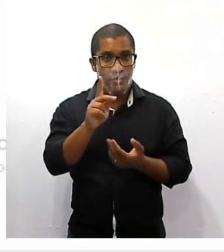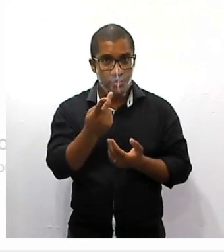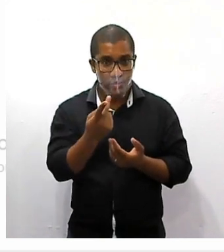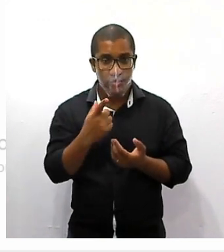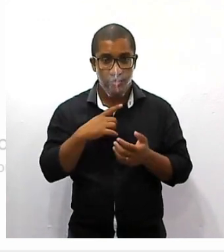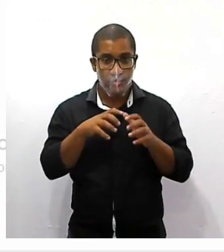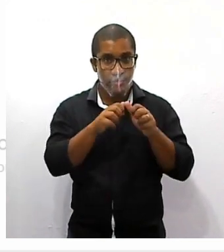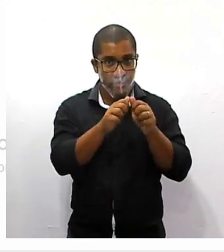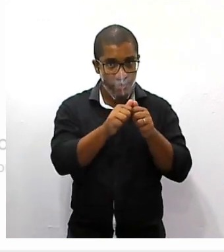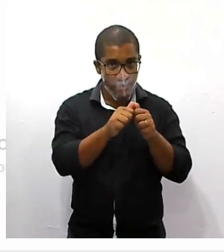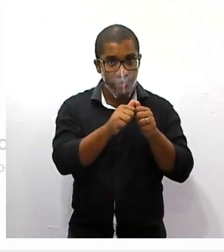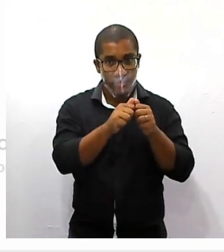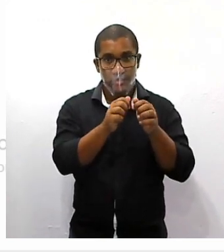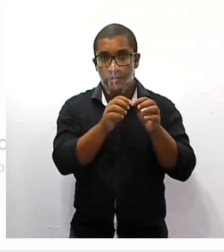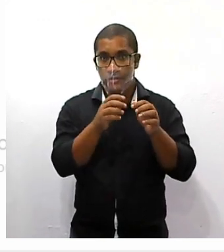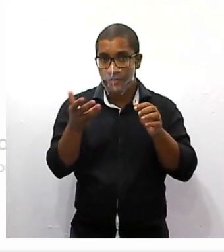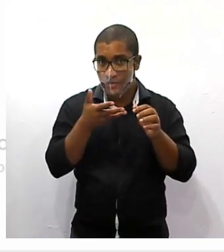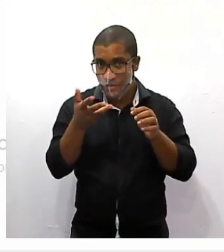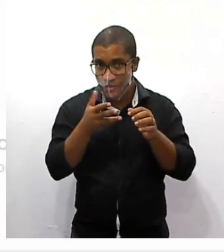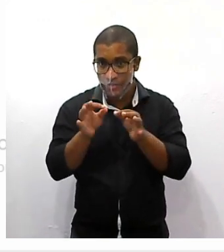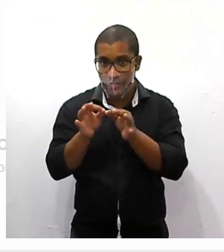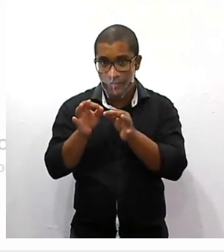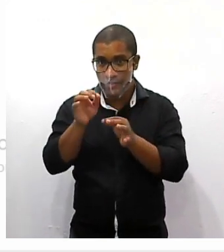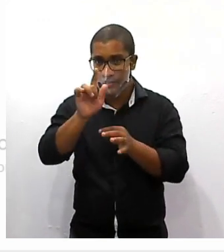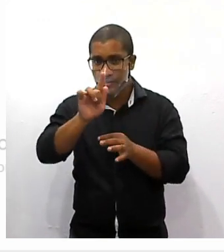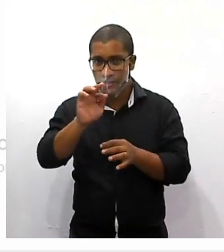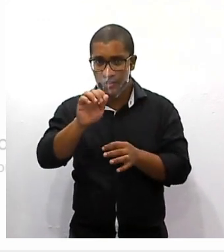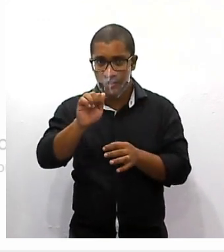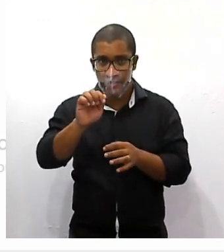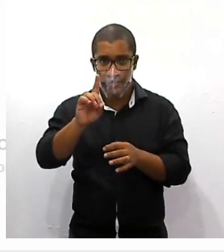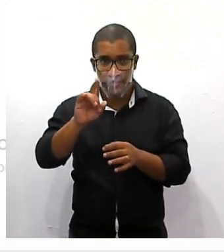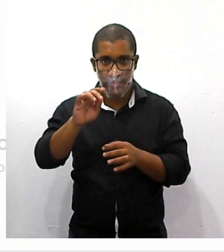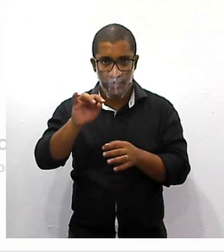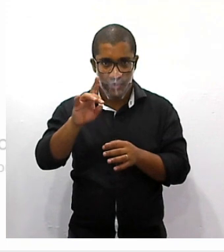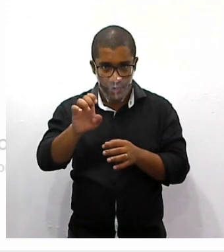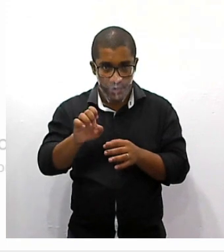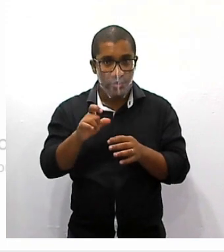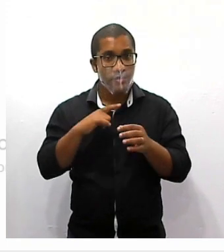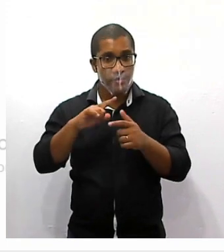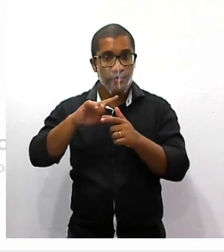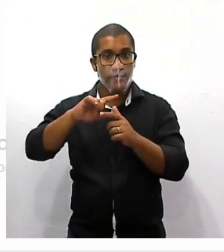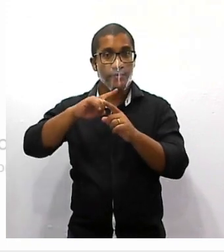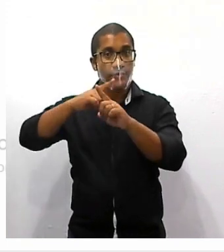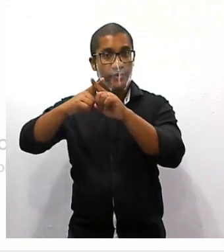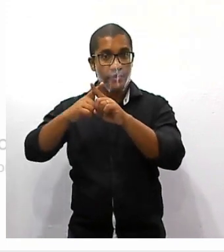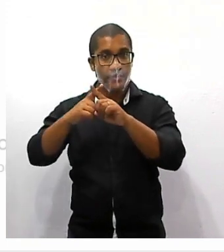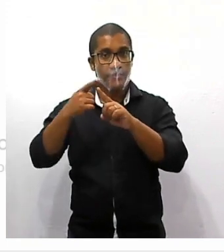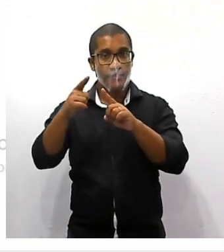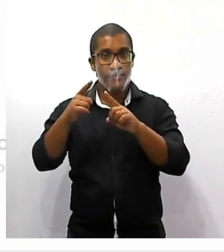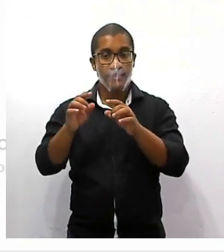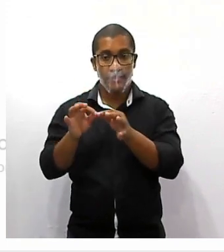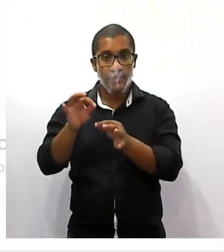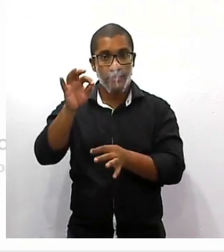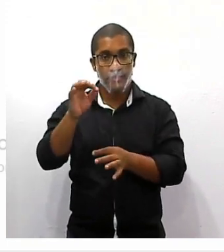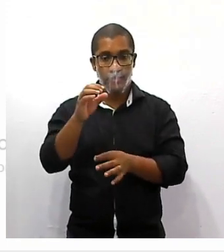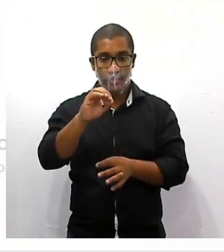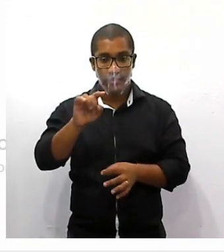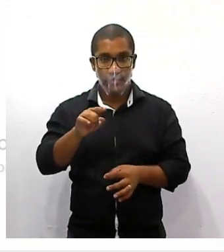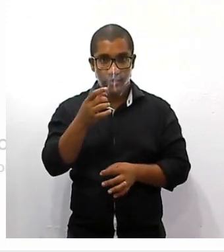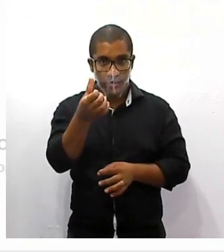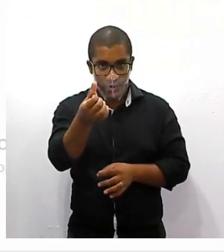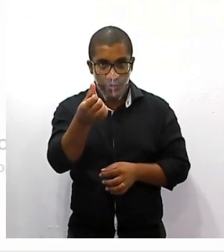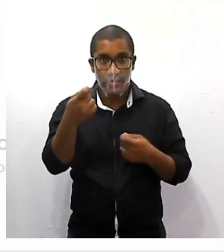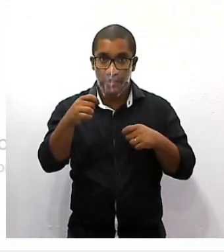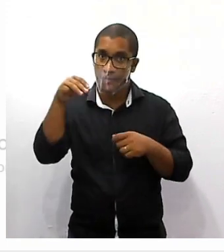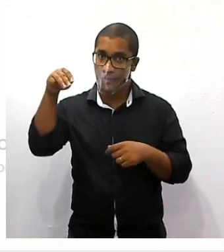pegar a massa, a aceleração da gravidade e multiplicar pela altura, que é 0,6. Lembrando que essa altura tem que estar em metro. Ah, Paulinho, por que